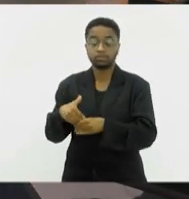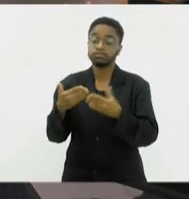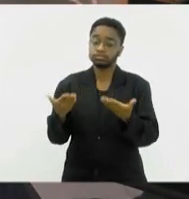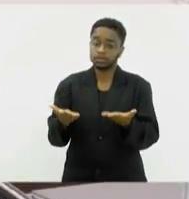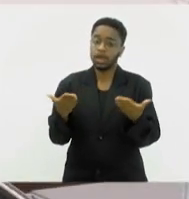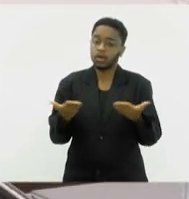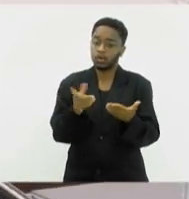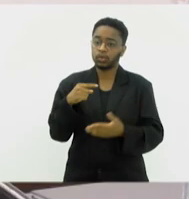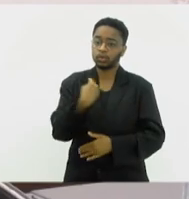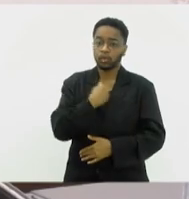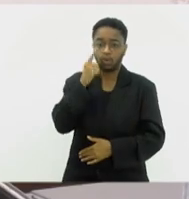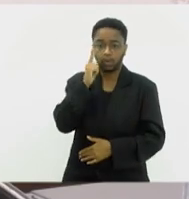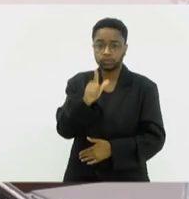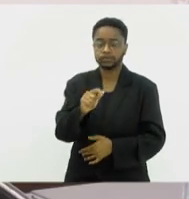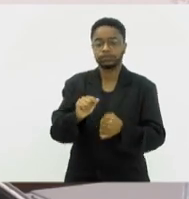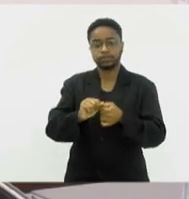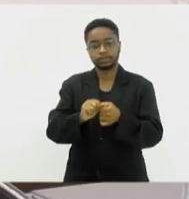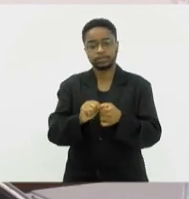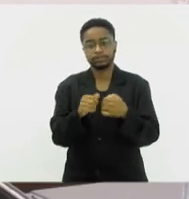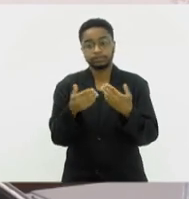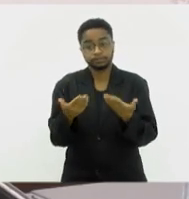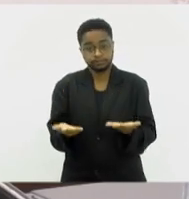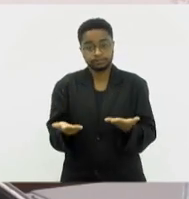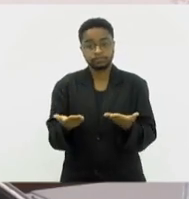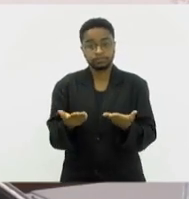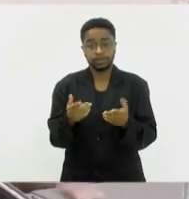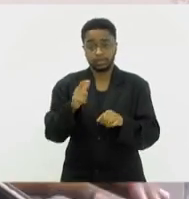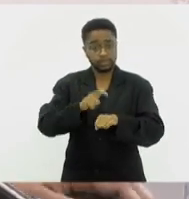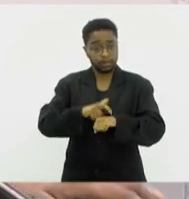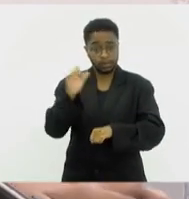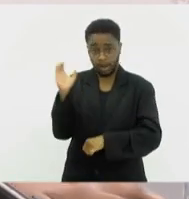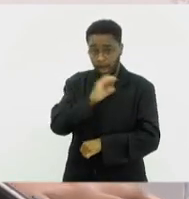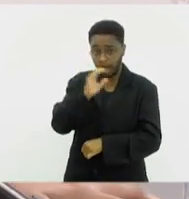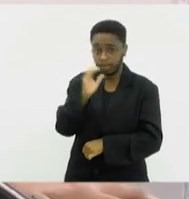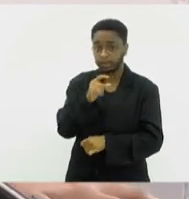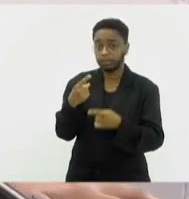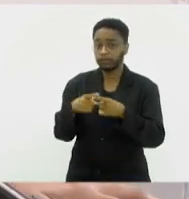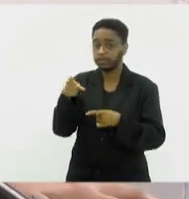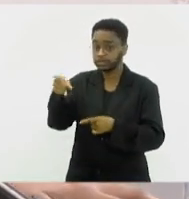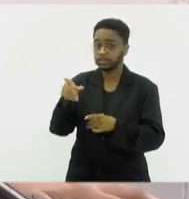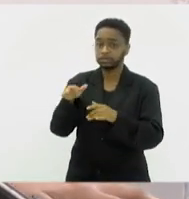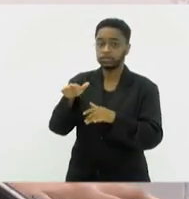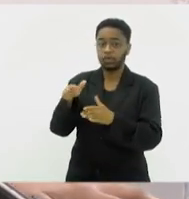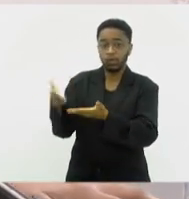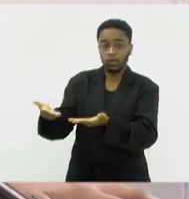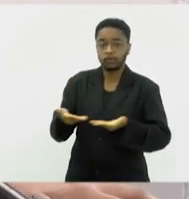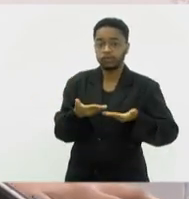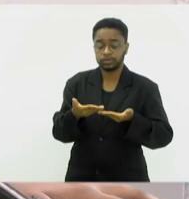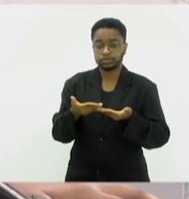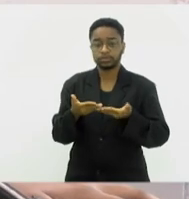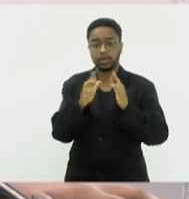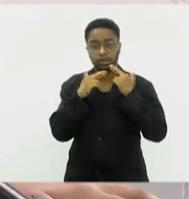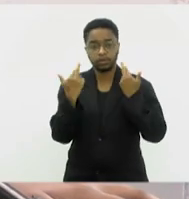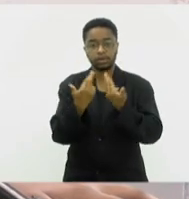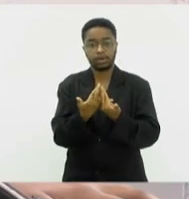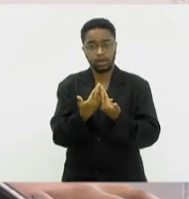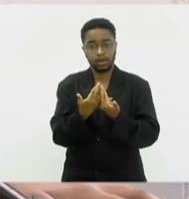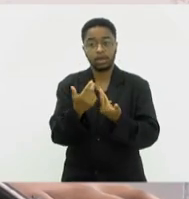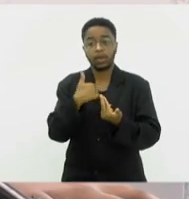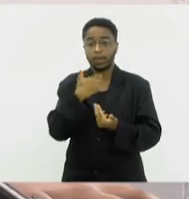conseguimos colocá-la em prática. Em tempo recorde, Vossa Excelência trouxe essa reunião aqui.